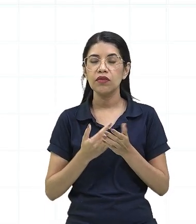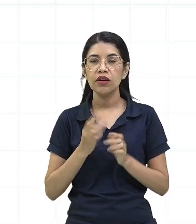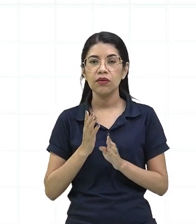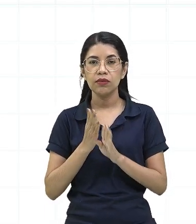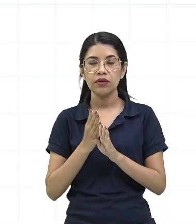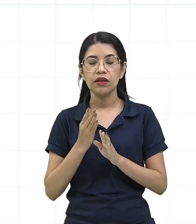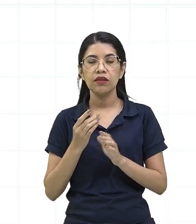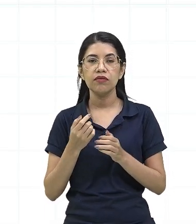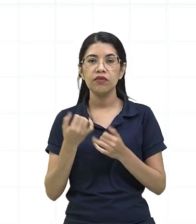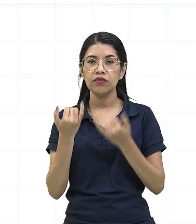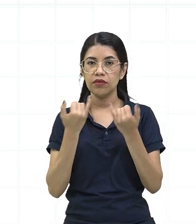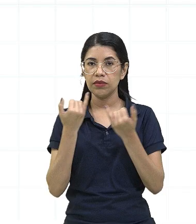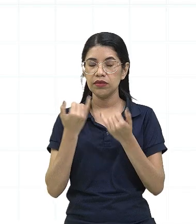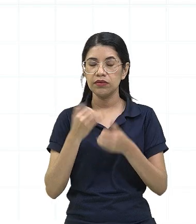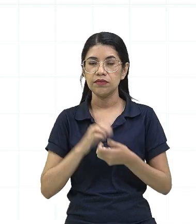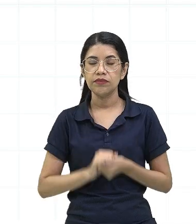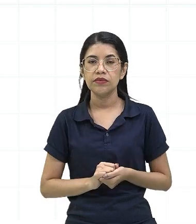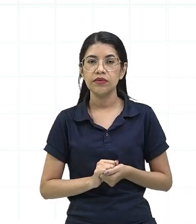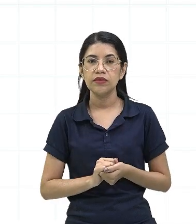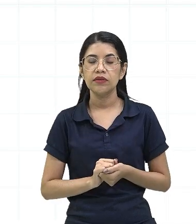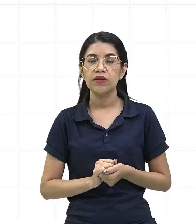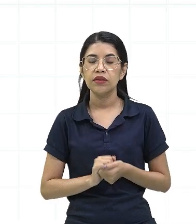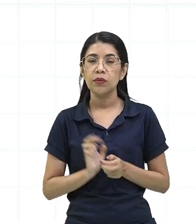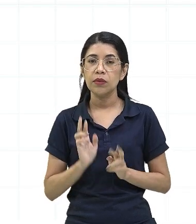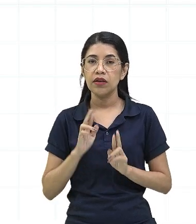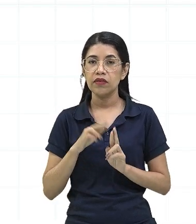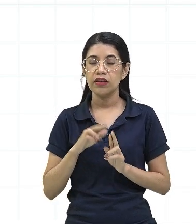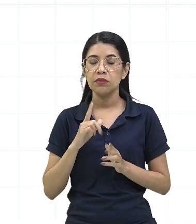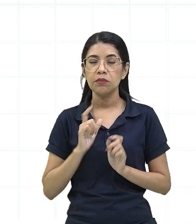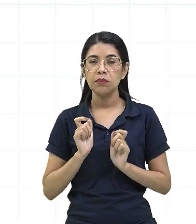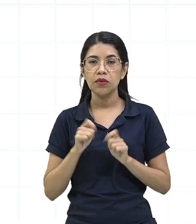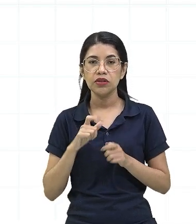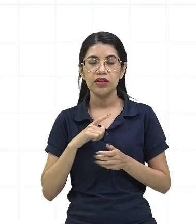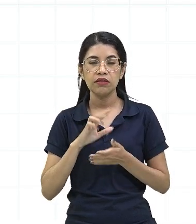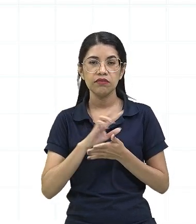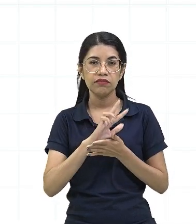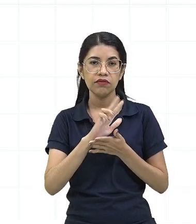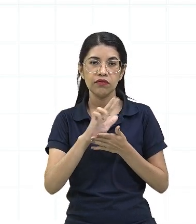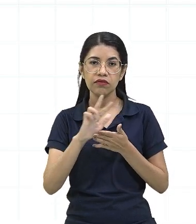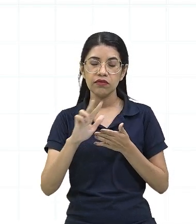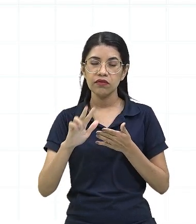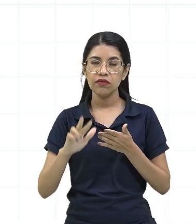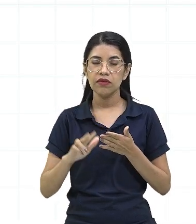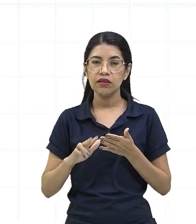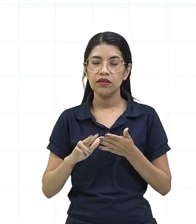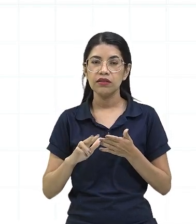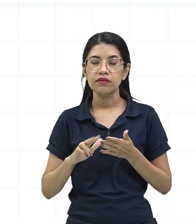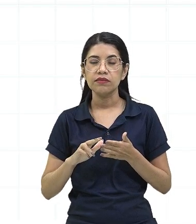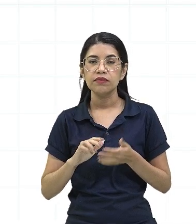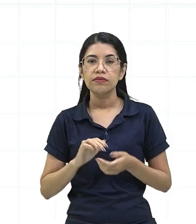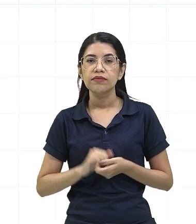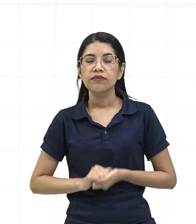Então, isso aqui é uma das referências, porque podem ter vários outros